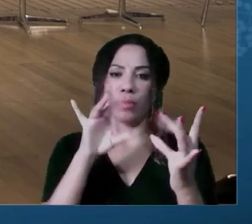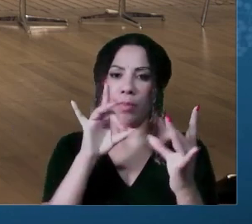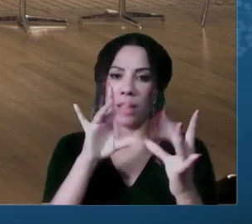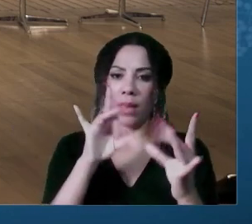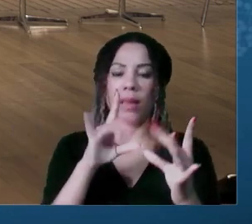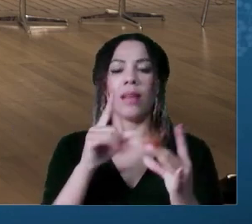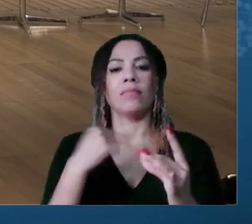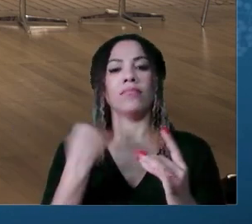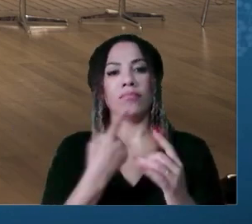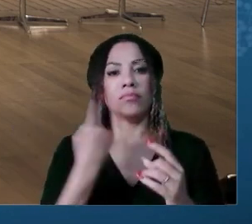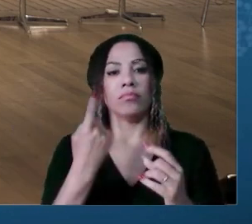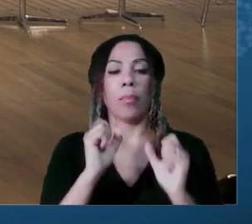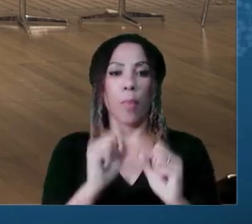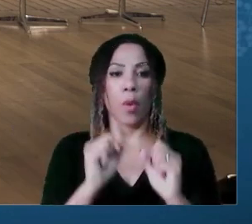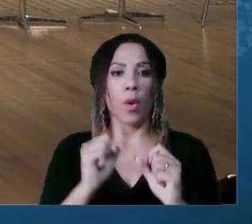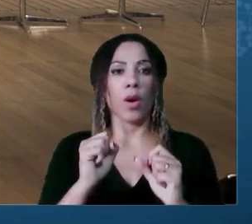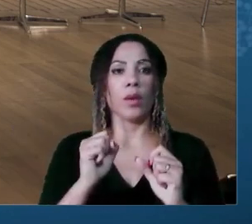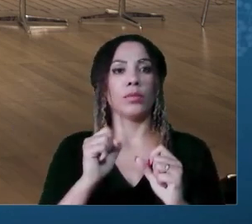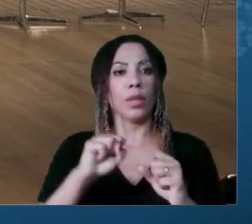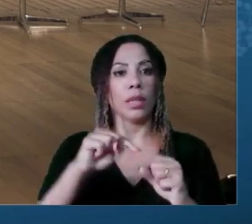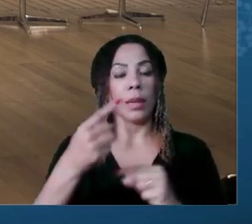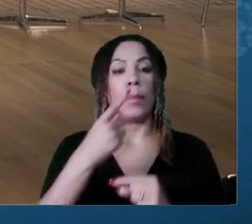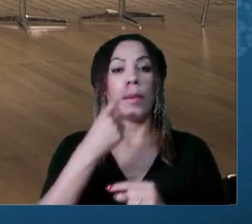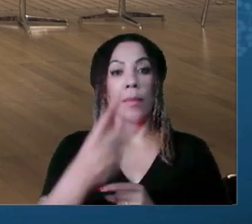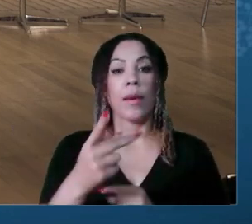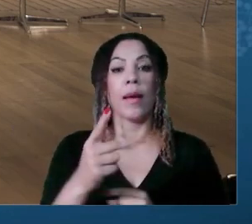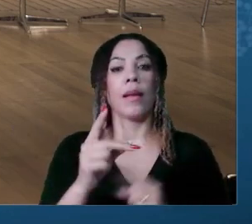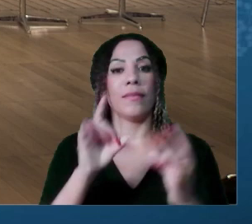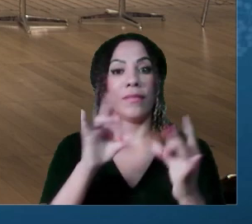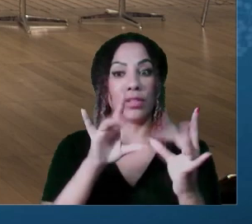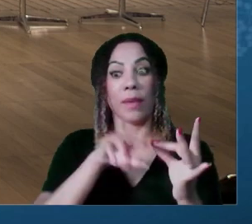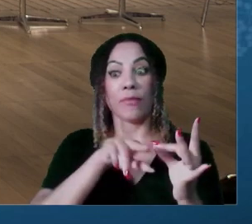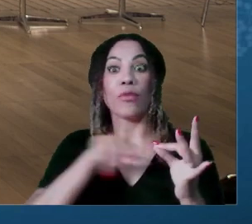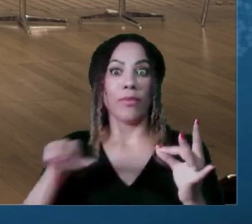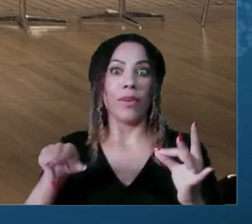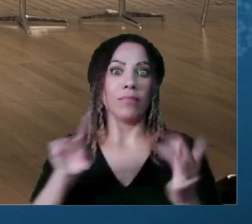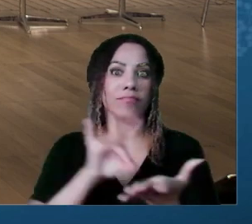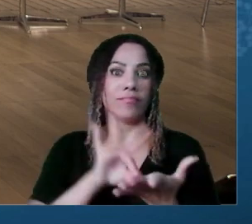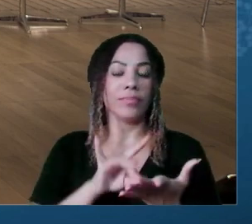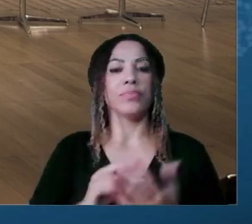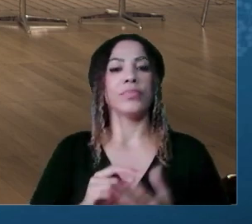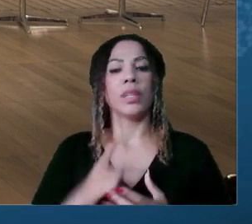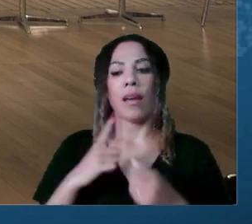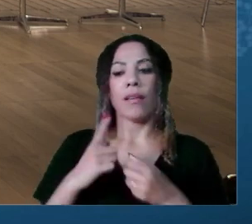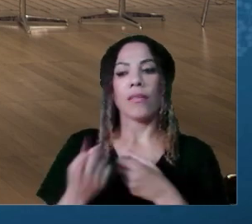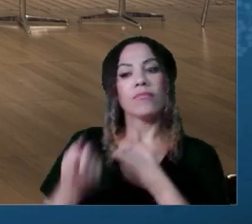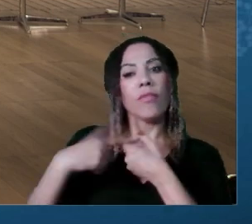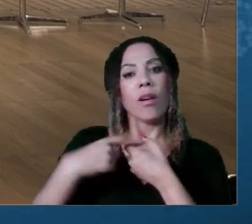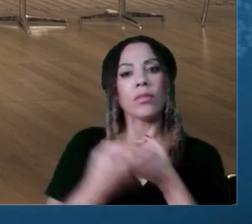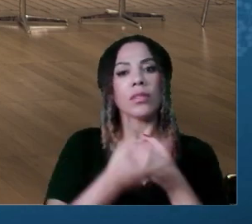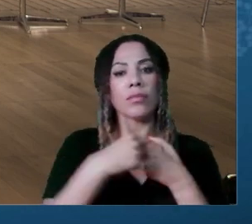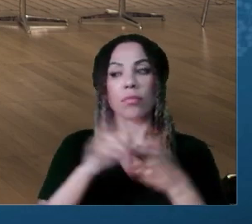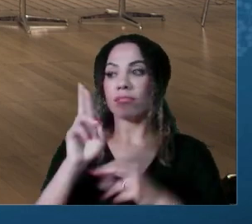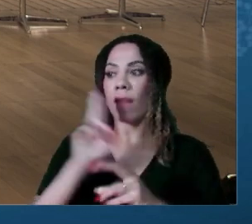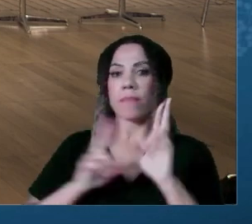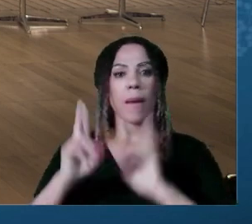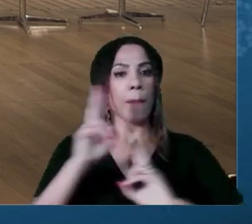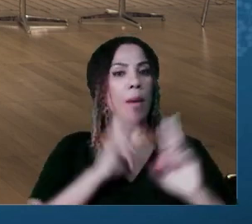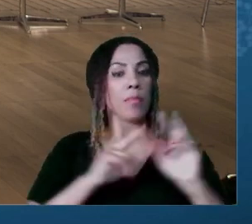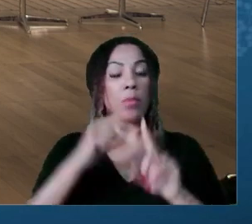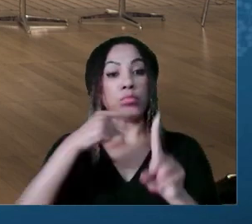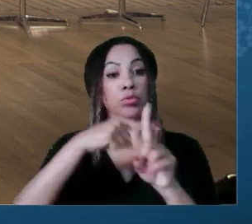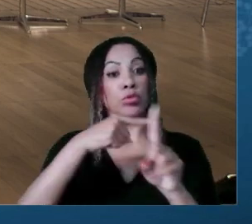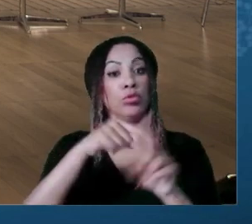gente pode, né, falar a palavra no plural, muitos retornos positivos sobre o evento,